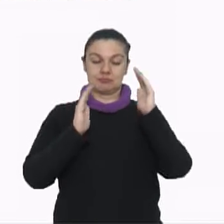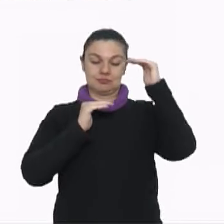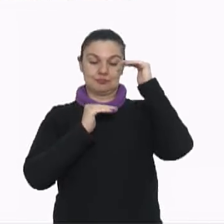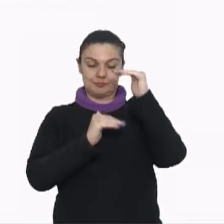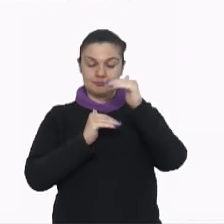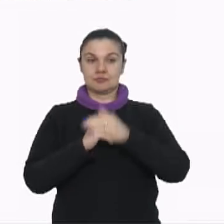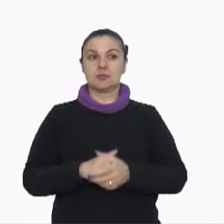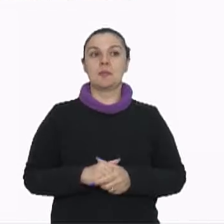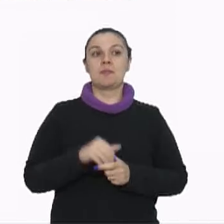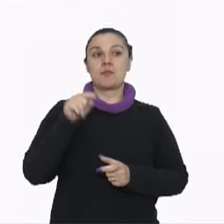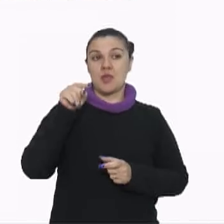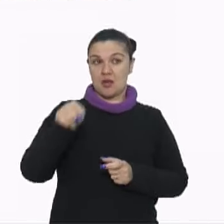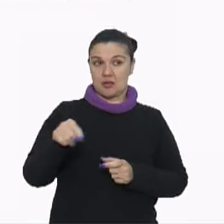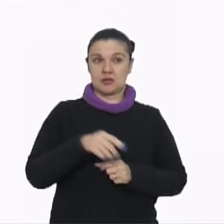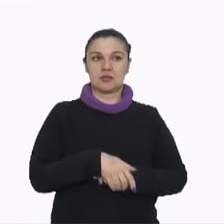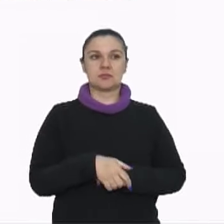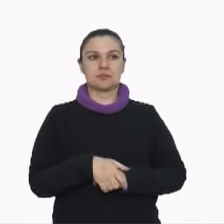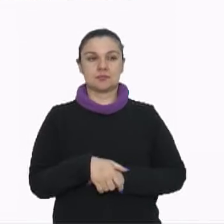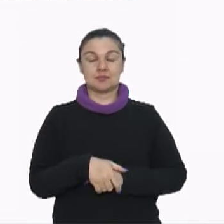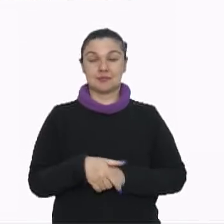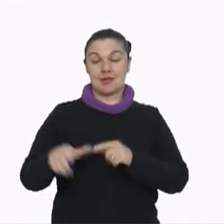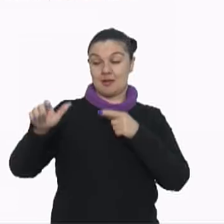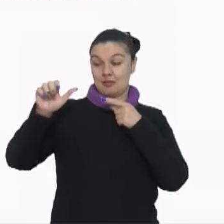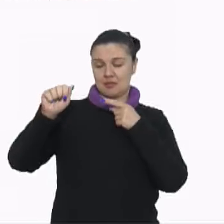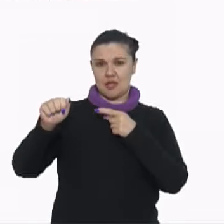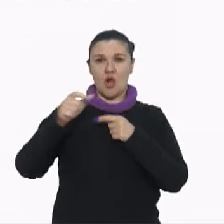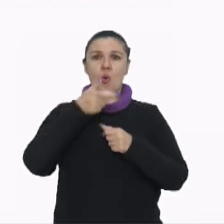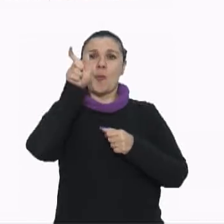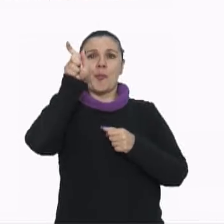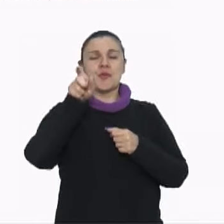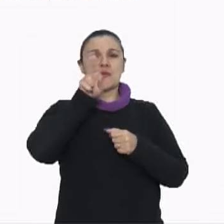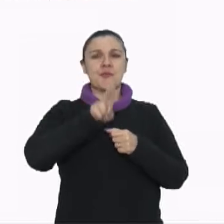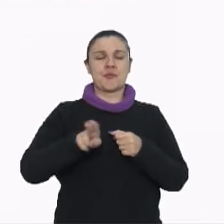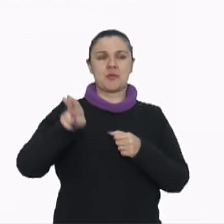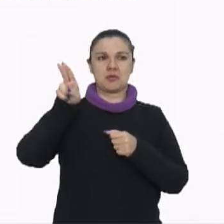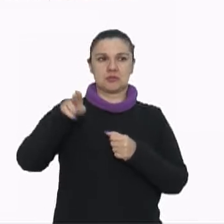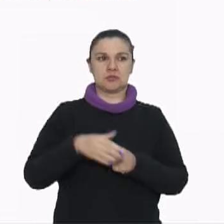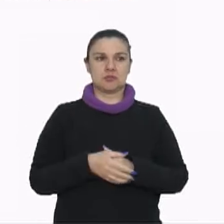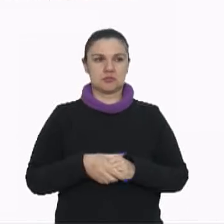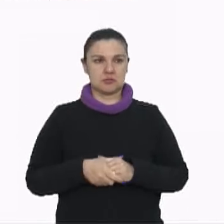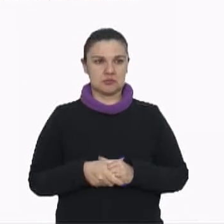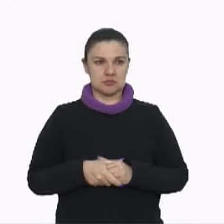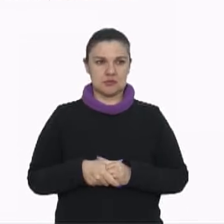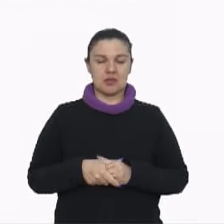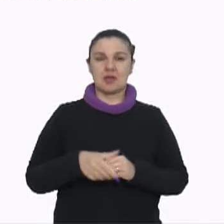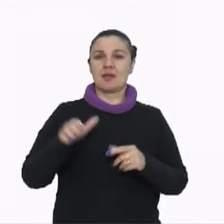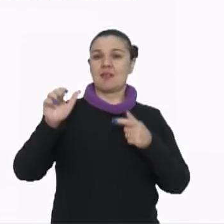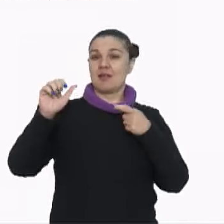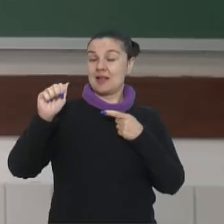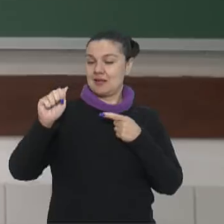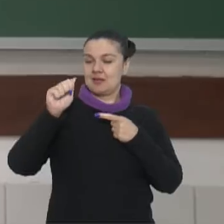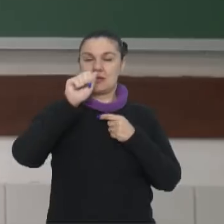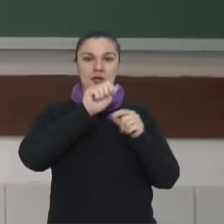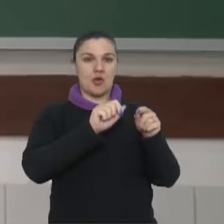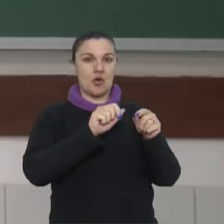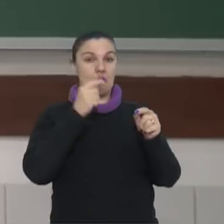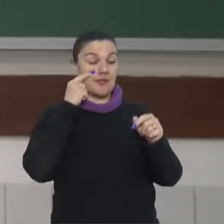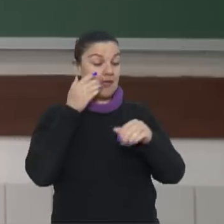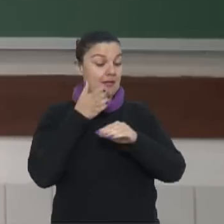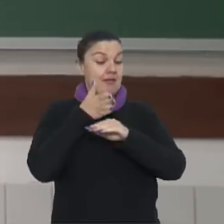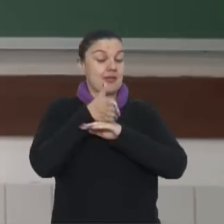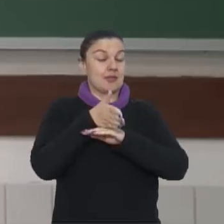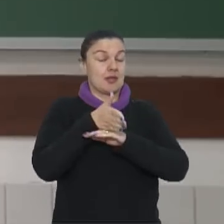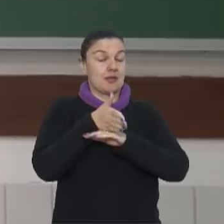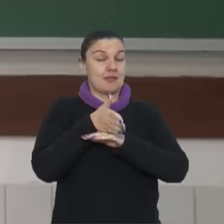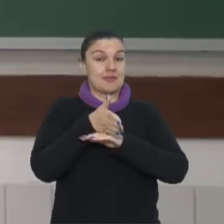os trechos. Na letra A, que pessoa do discurso que foi usada aqui? Essa letra A, ela corresponde à introdução